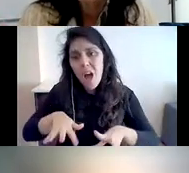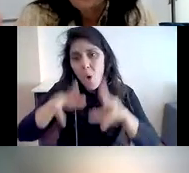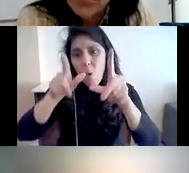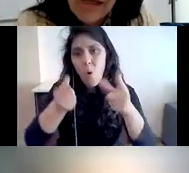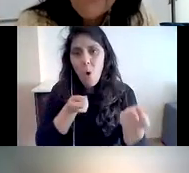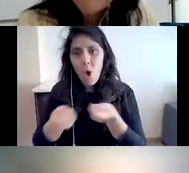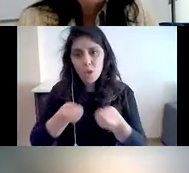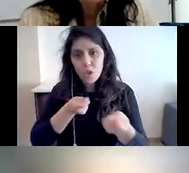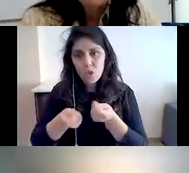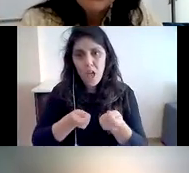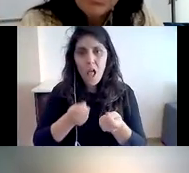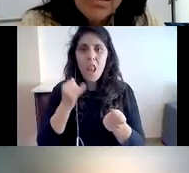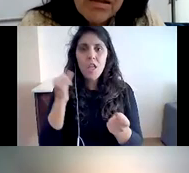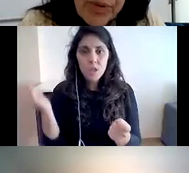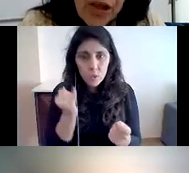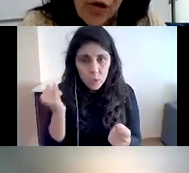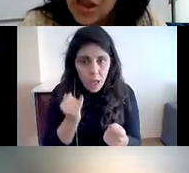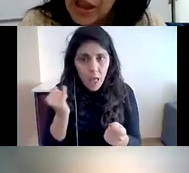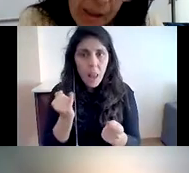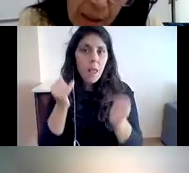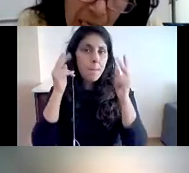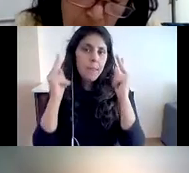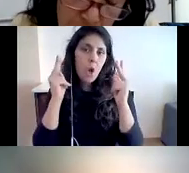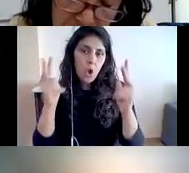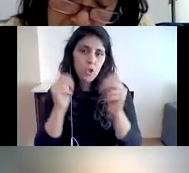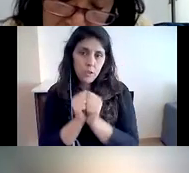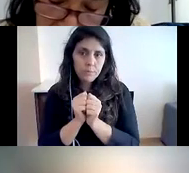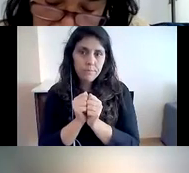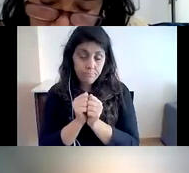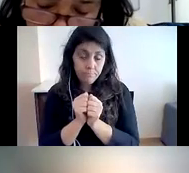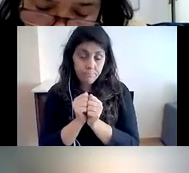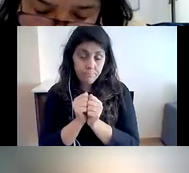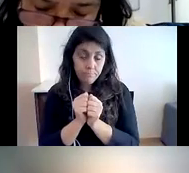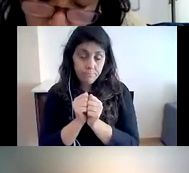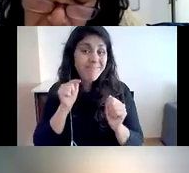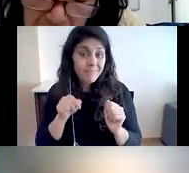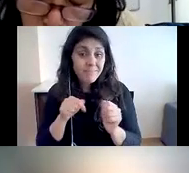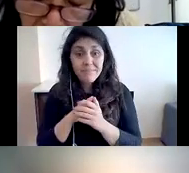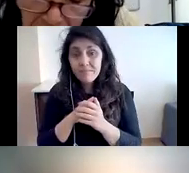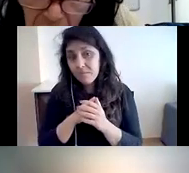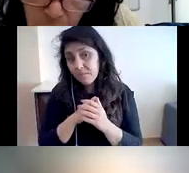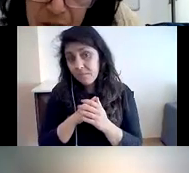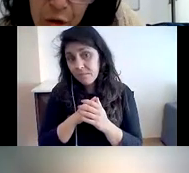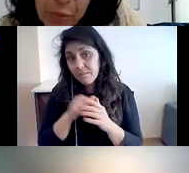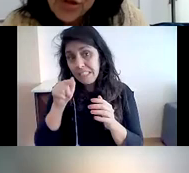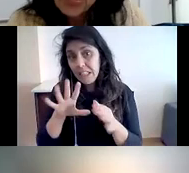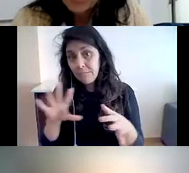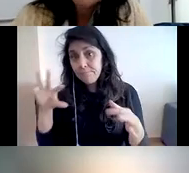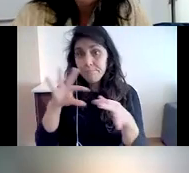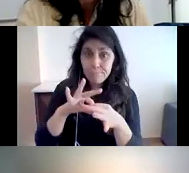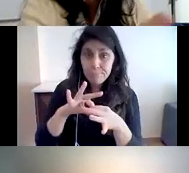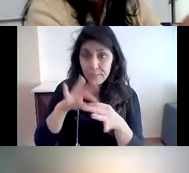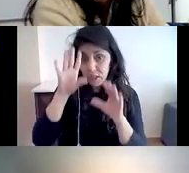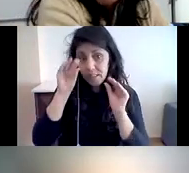inovação institucional e pedagógica, que em boa medida ficou acantonada ao ensino